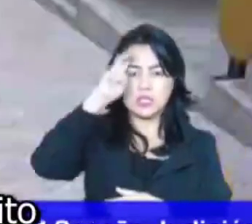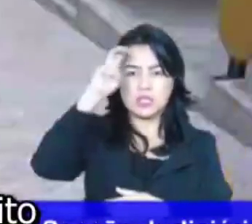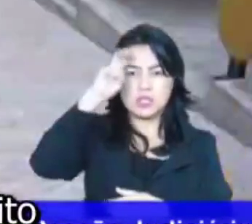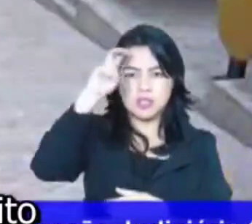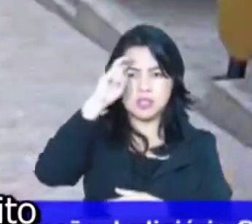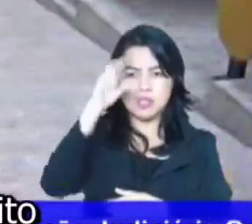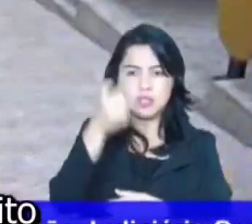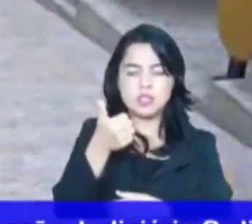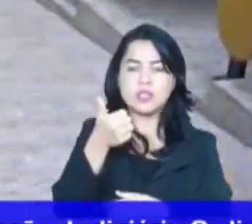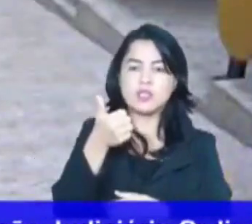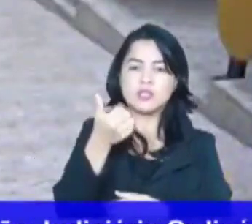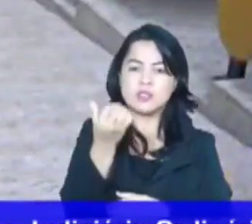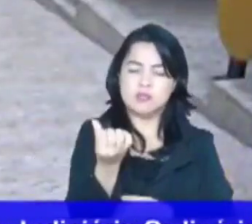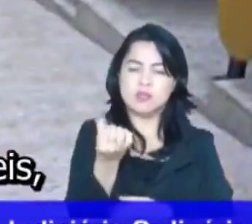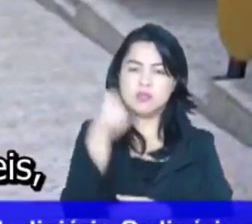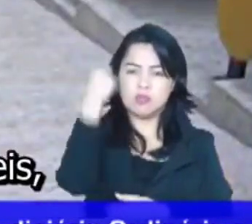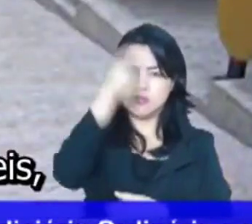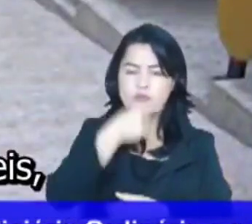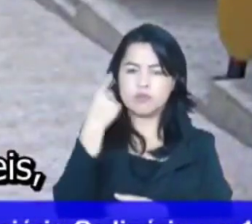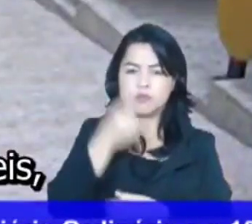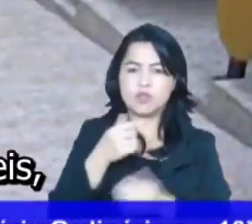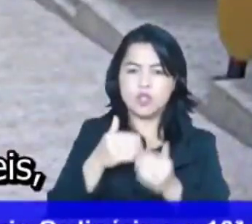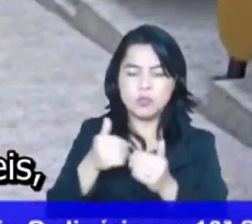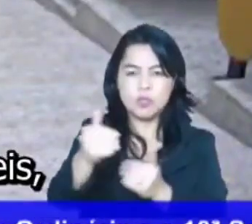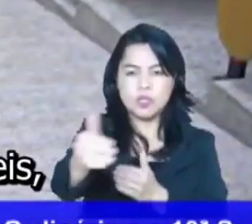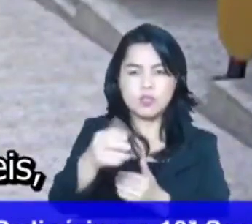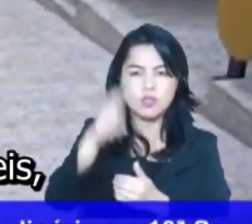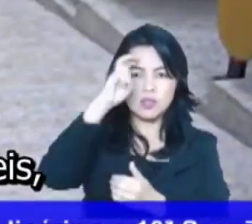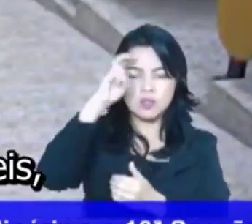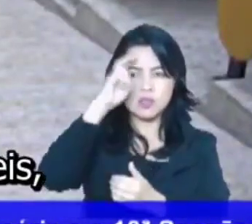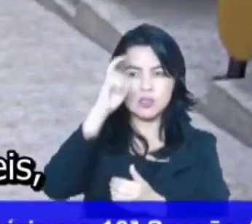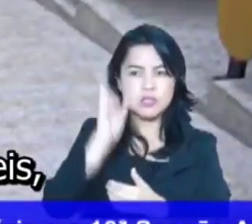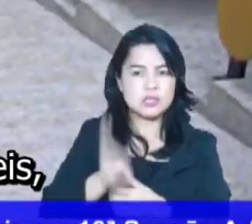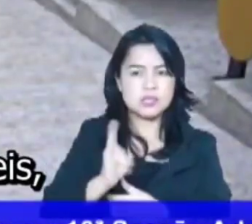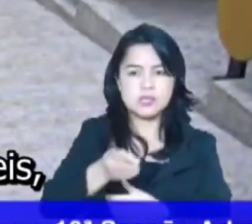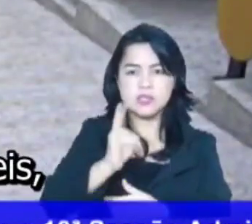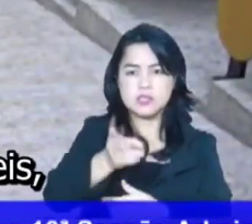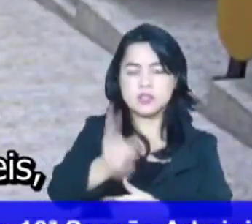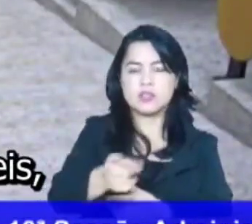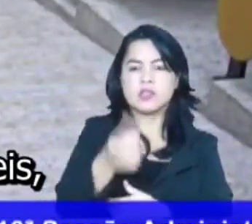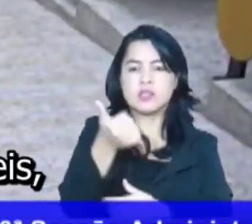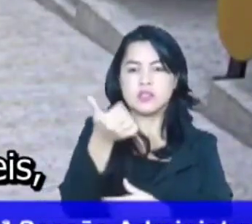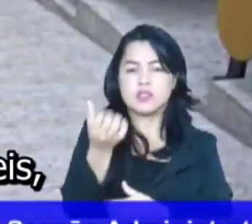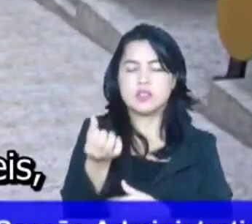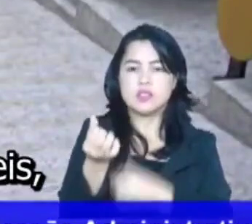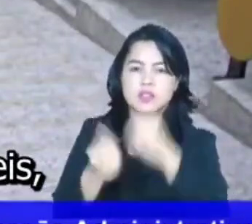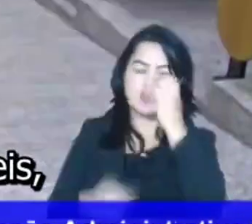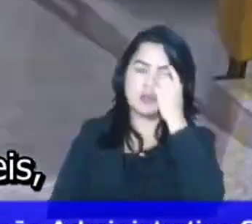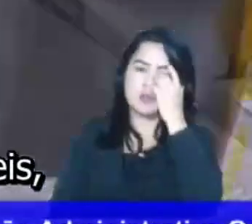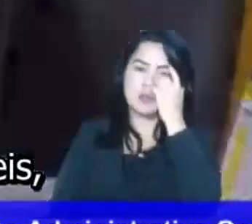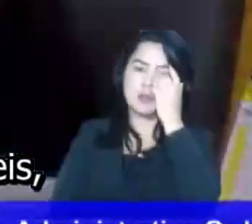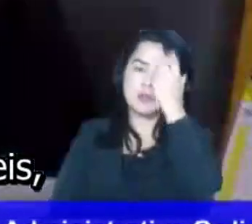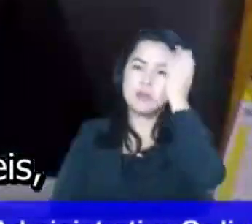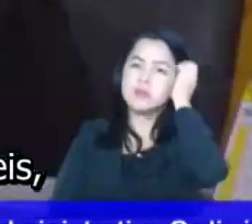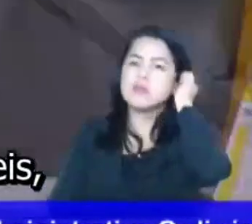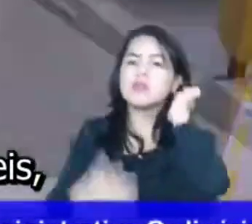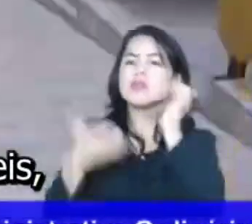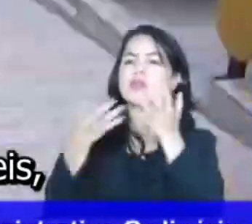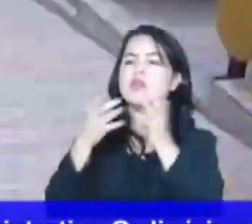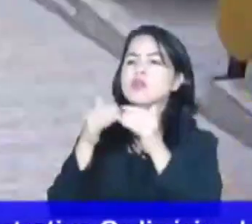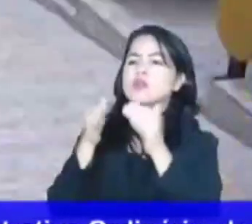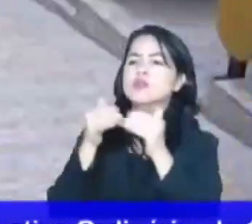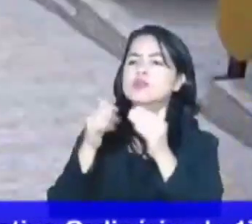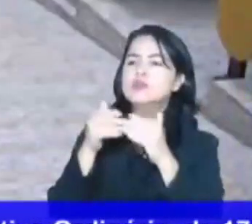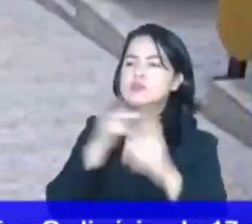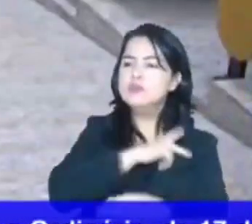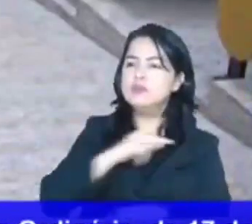16. Às 16. Imagem perfeito. ampla do plenário. Aí, a partir dessa quinta, Carlos, sempre às 16, tá? Eu queria pedir a gentileza,